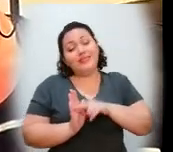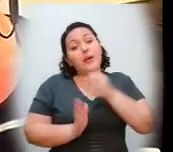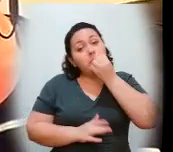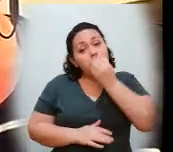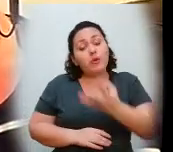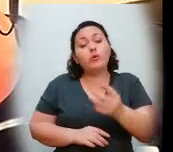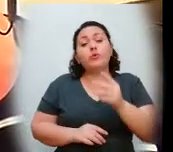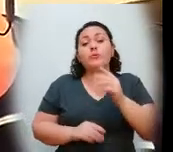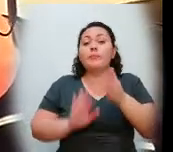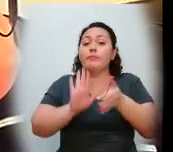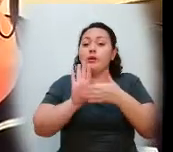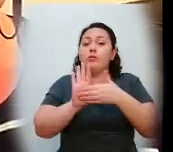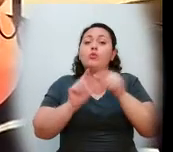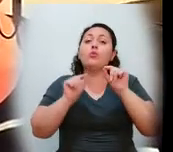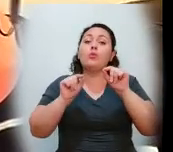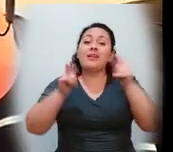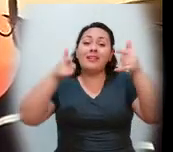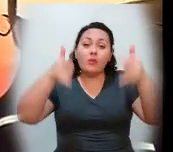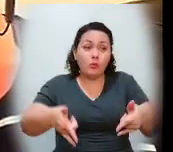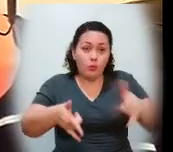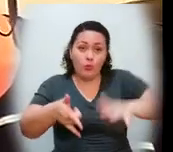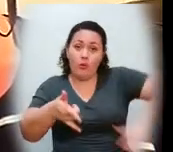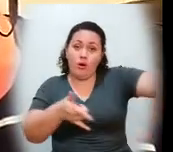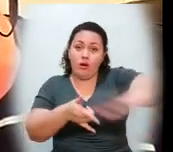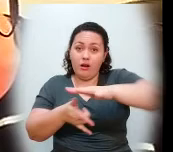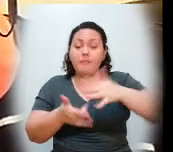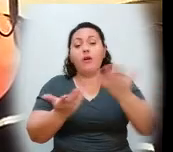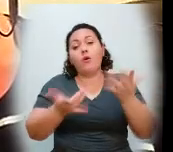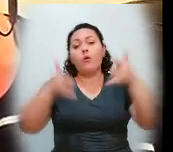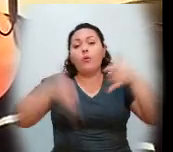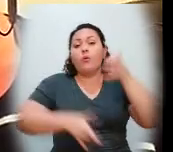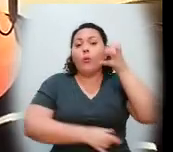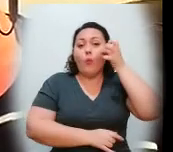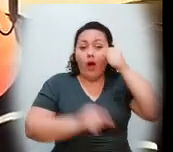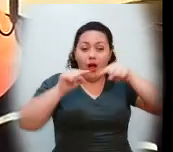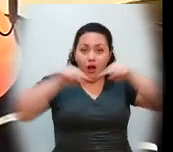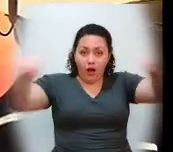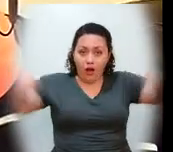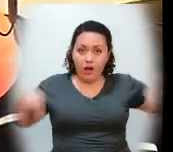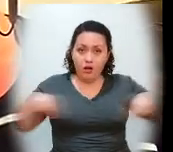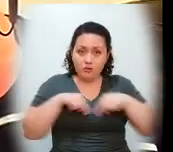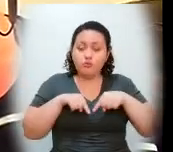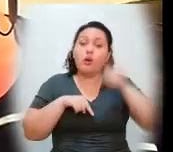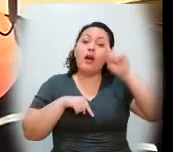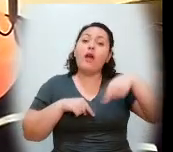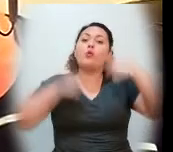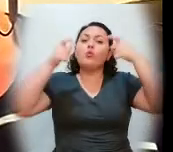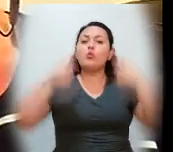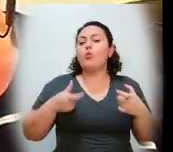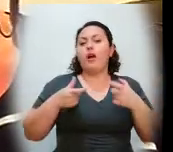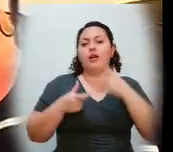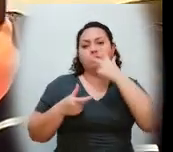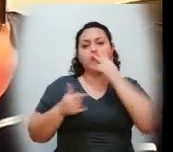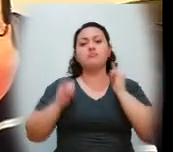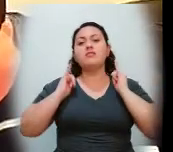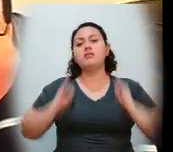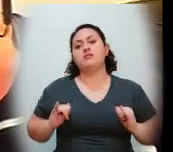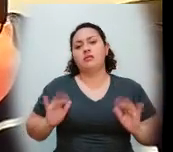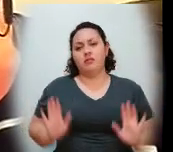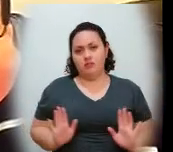utilizar a nossa cama, o nosso quarto, como um espaço mesmo de, de